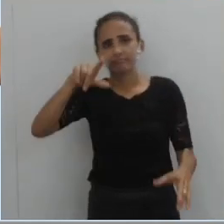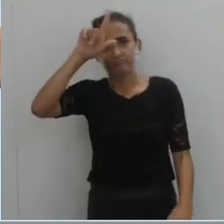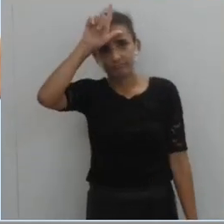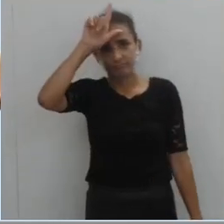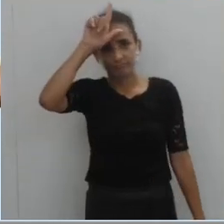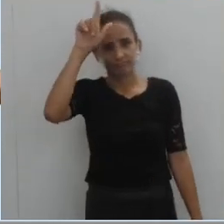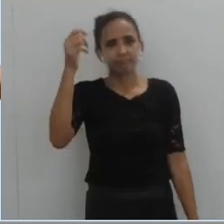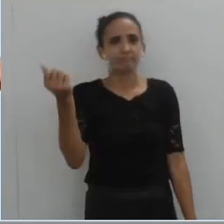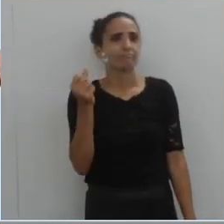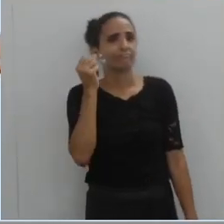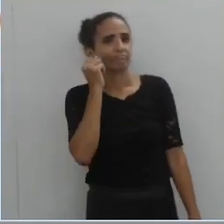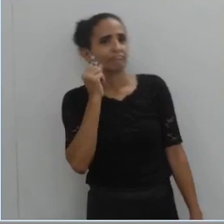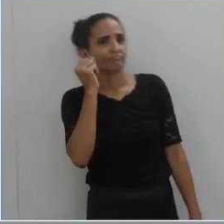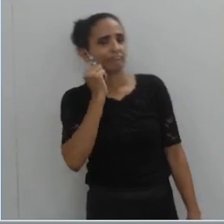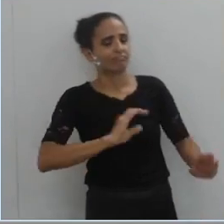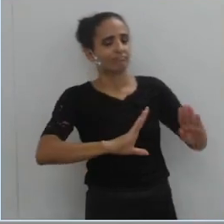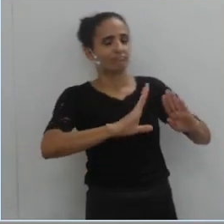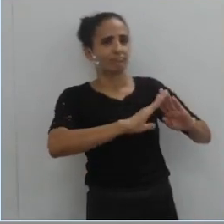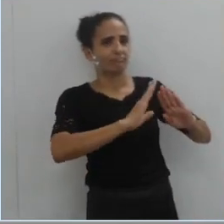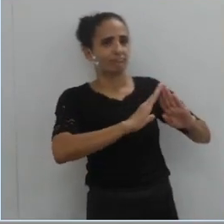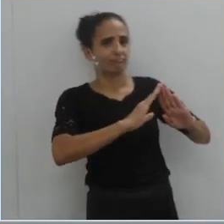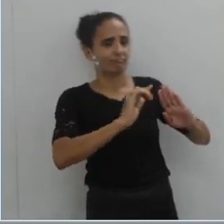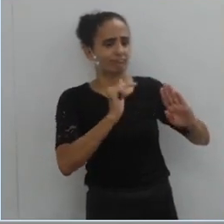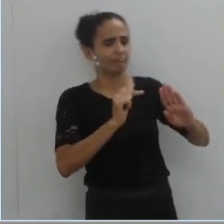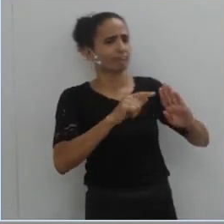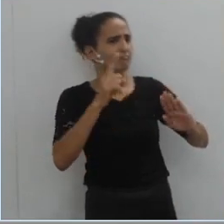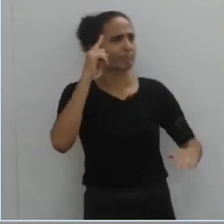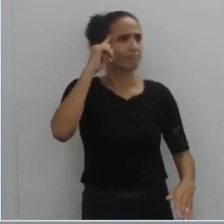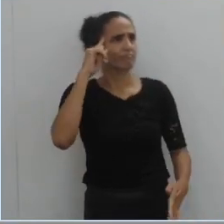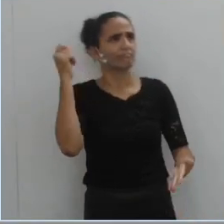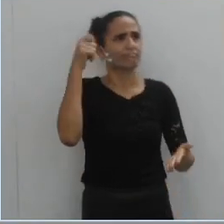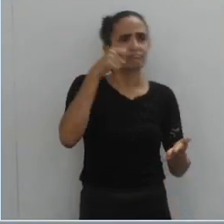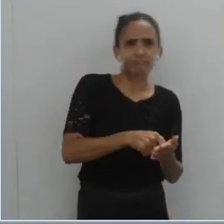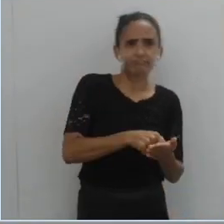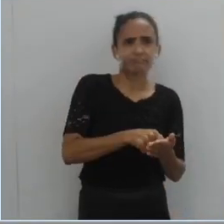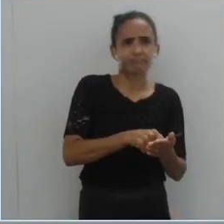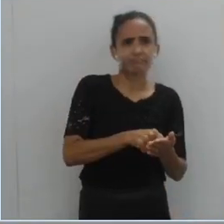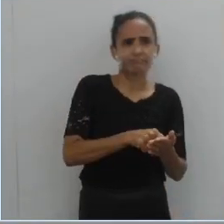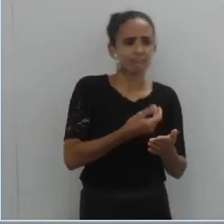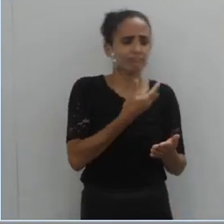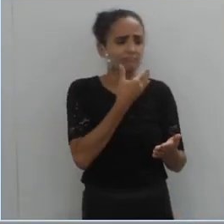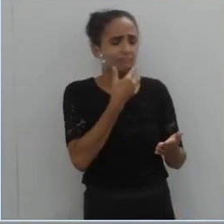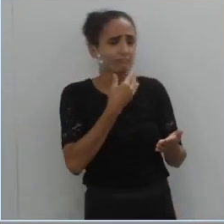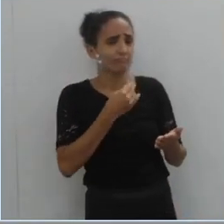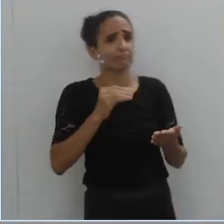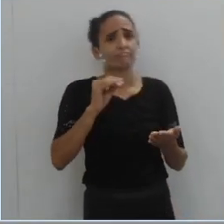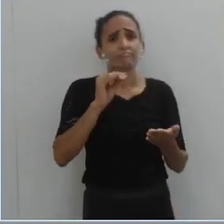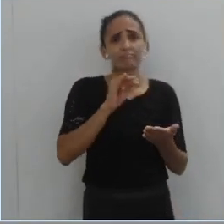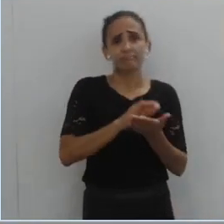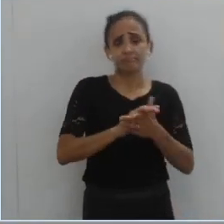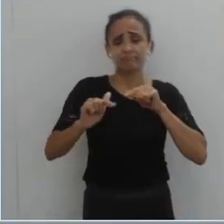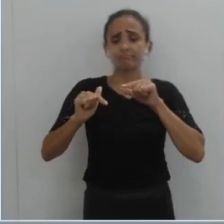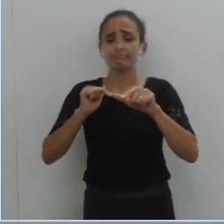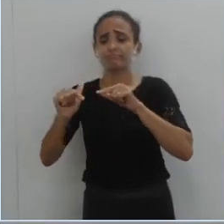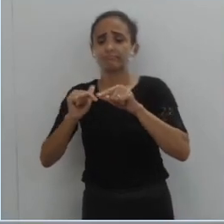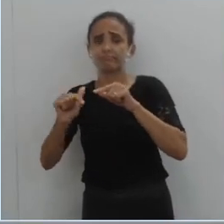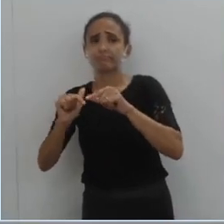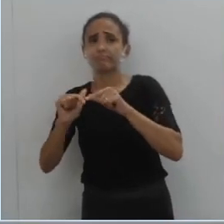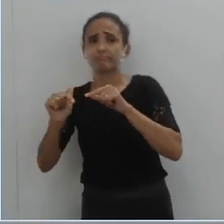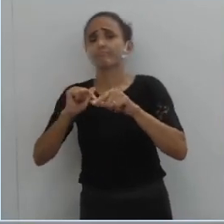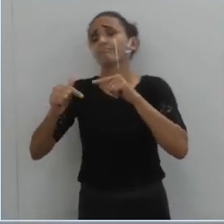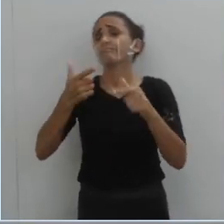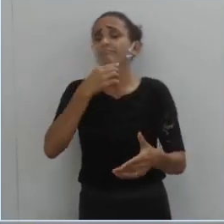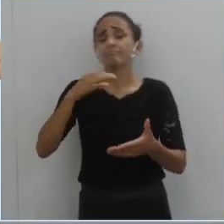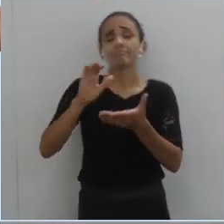casa, certo? Então, ela tomava as decisões quando o marido estava trabalhando, né? Então, o marido estava